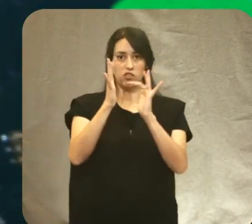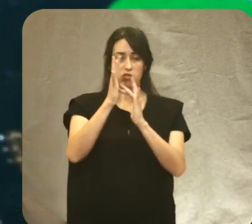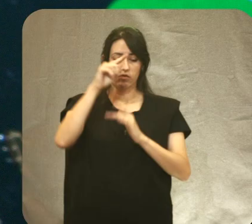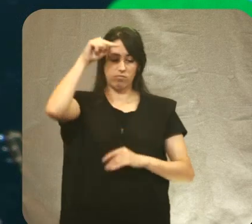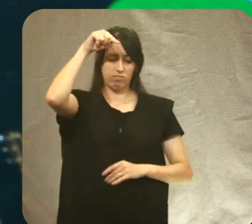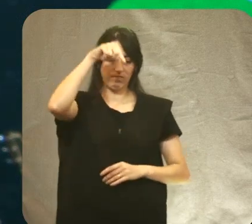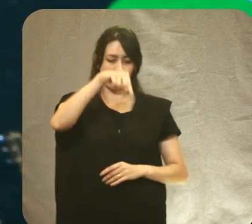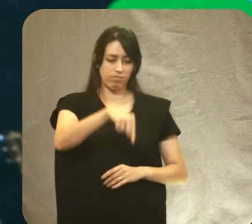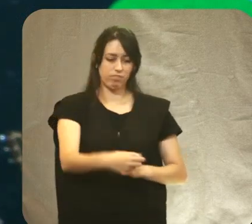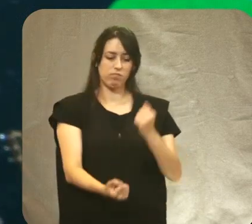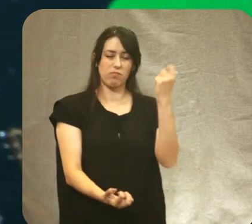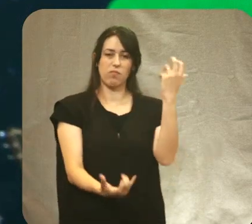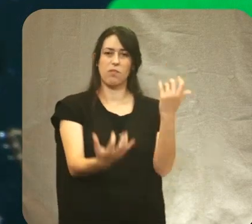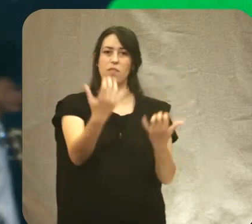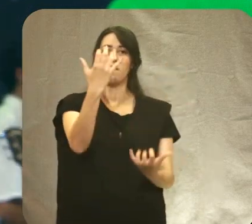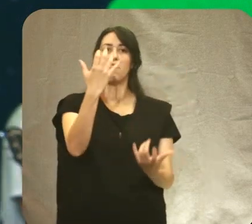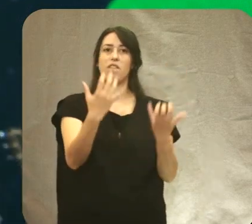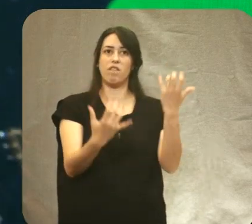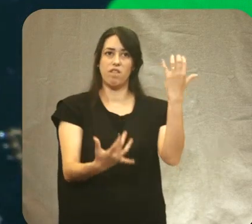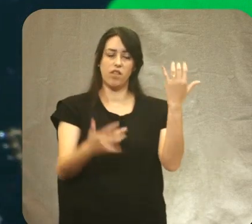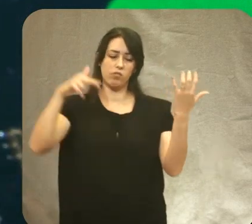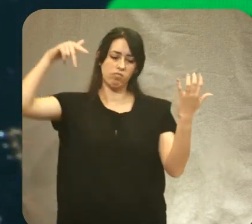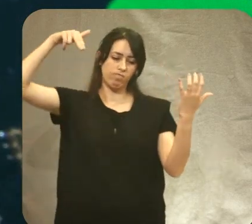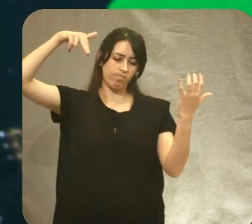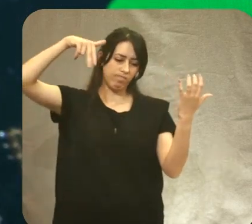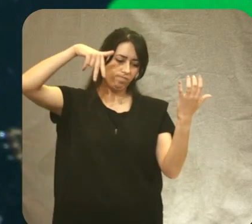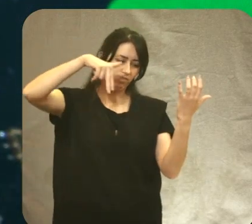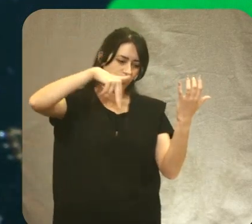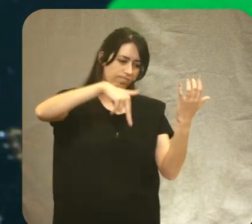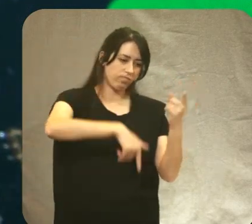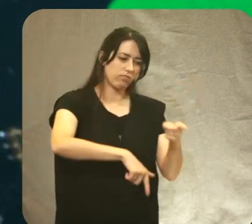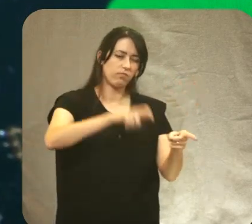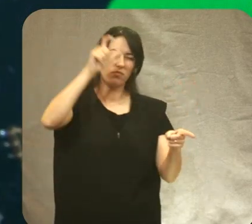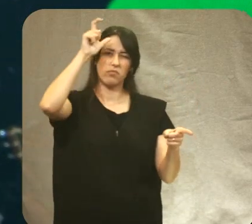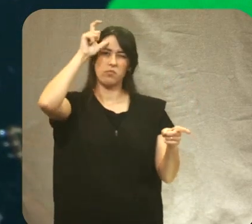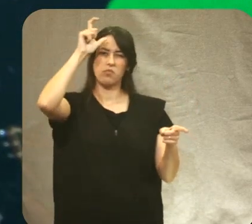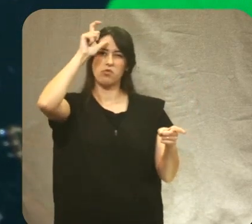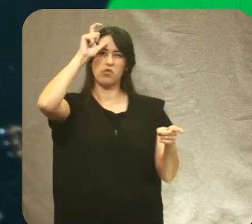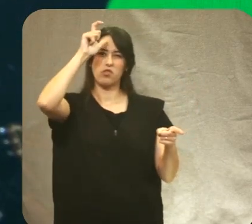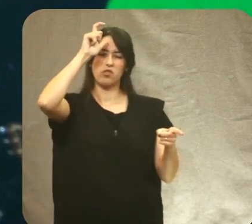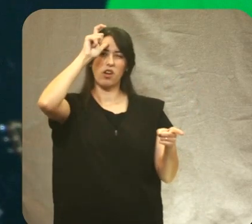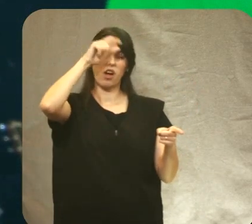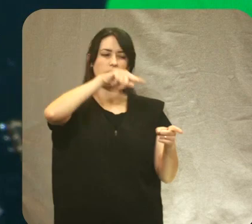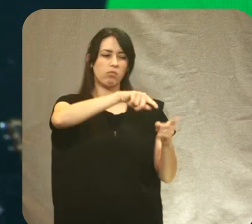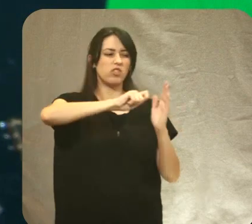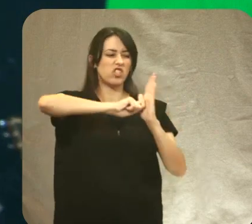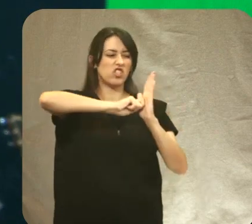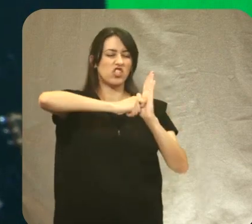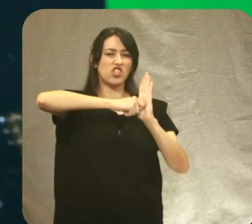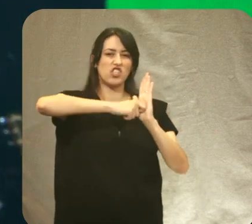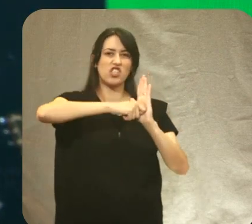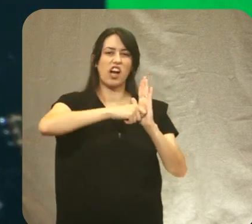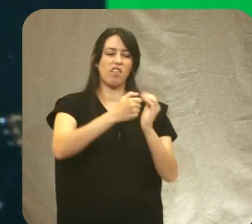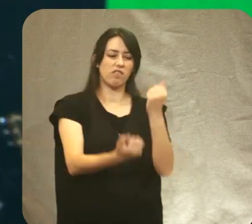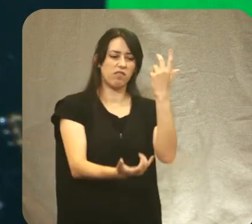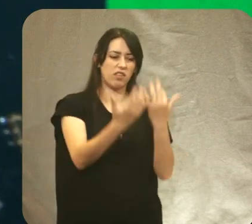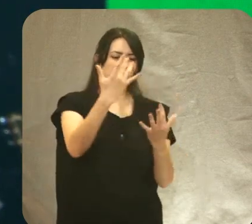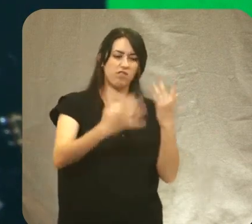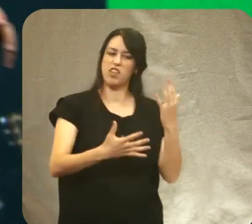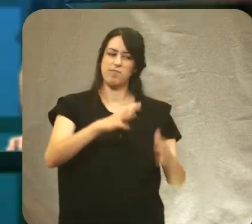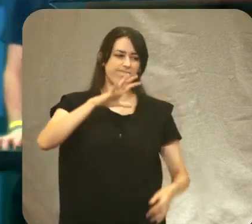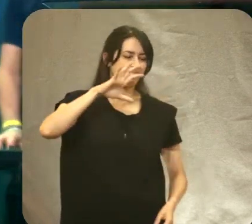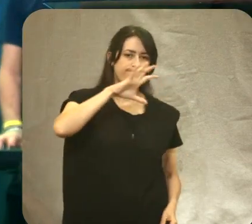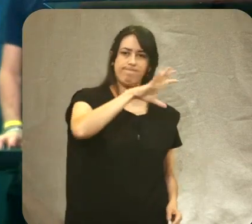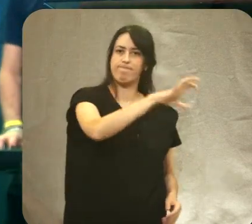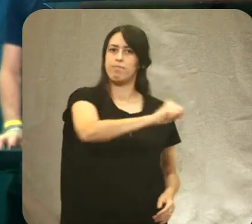Hades, ao inferno, e tirou das mãos de Satanás as chaves da morte e do inferno.